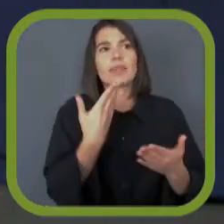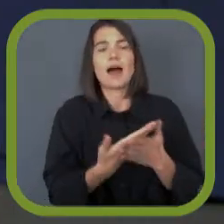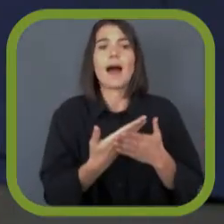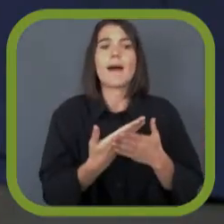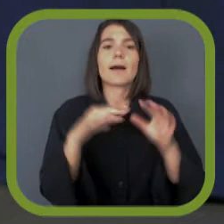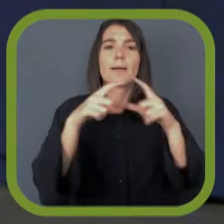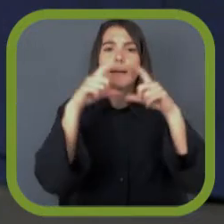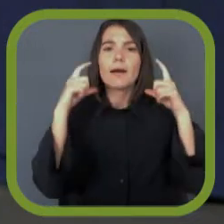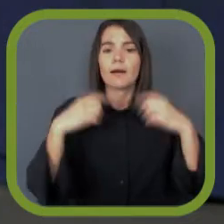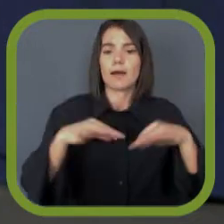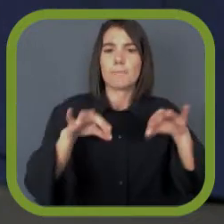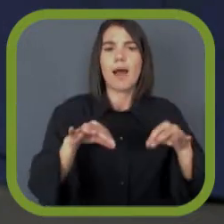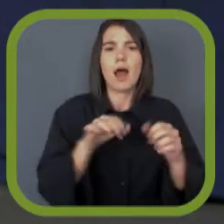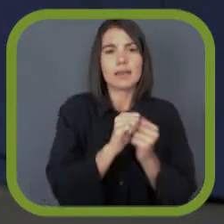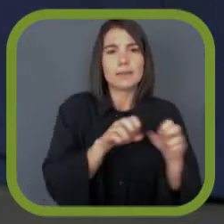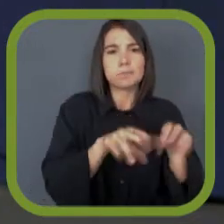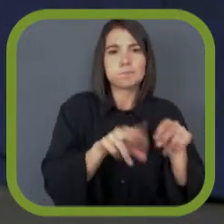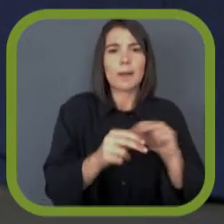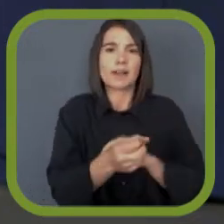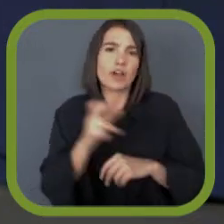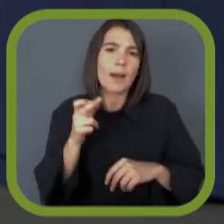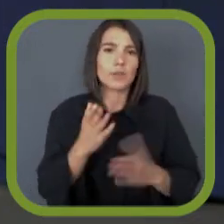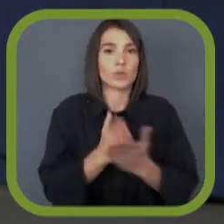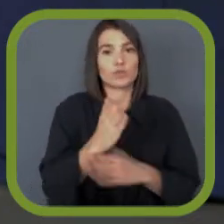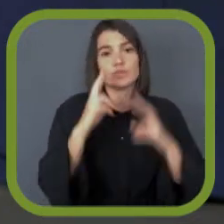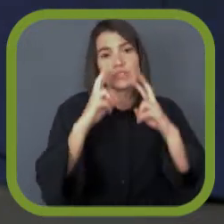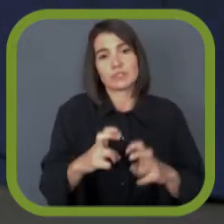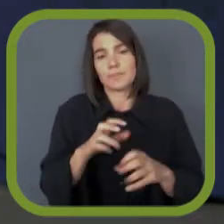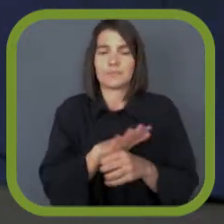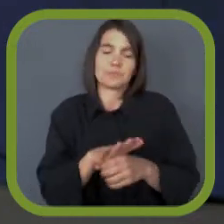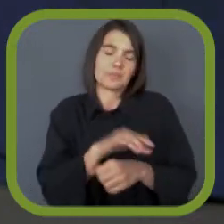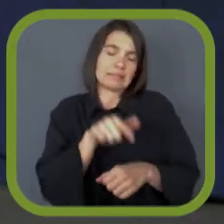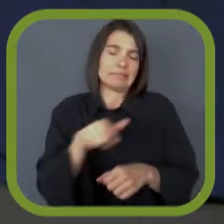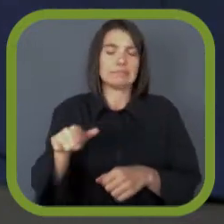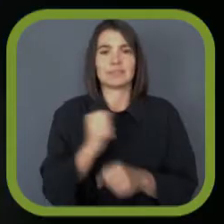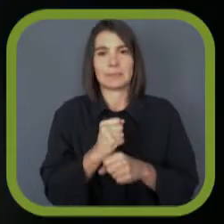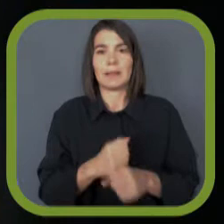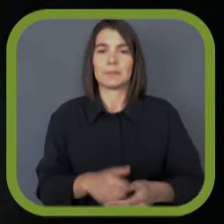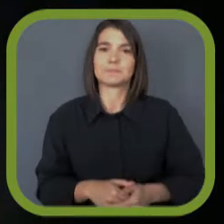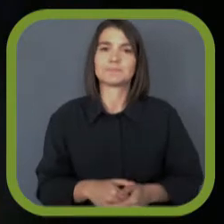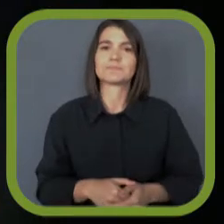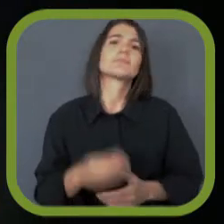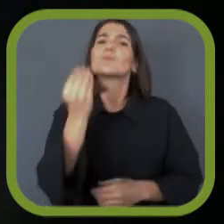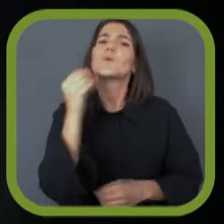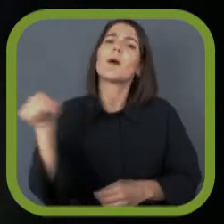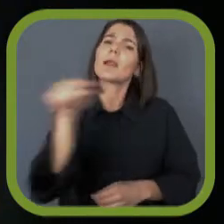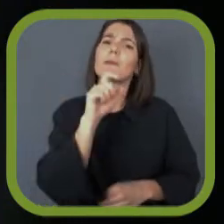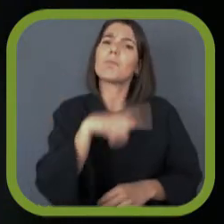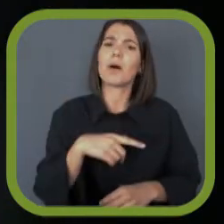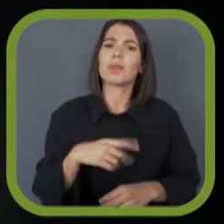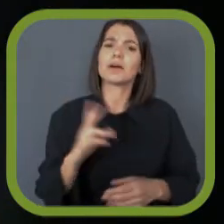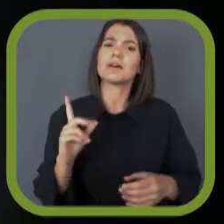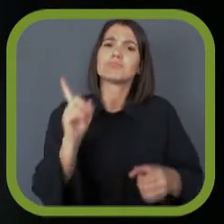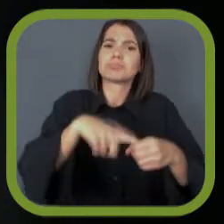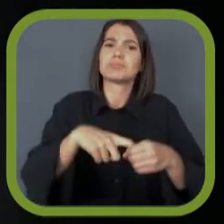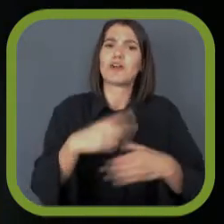esterilização mais rápida dos tecidos, que continuamos também a investigação. Enfim, continuamos a trabalhar nestas áreas. Como é que alguém